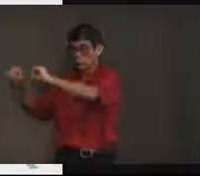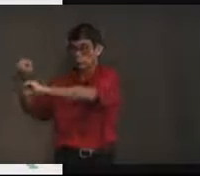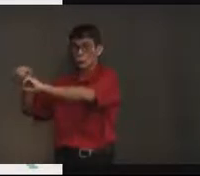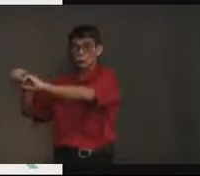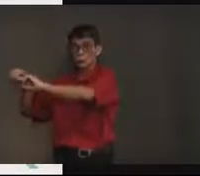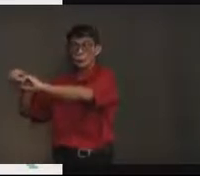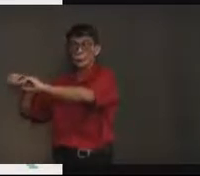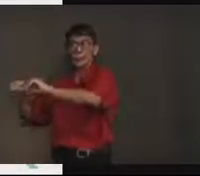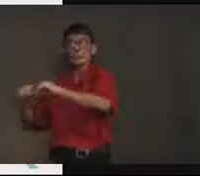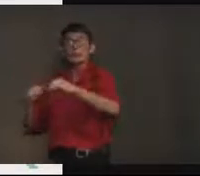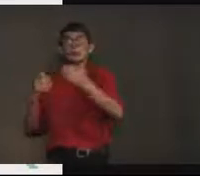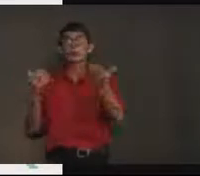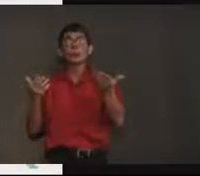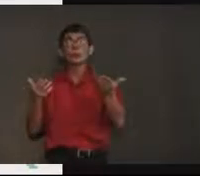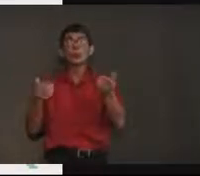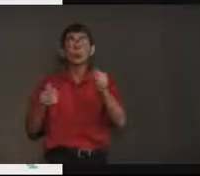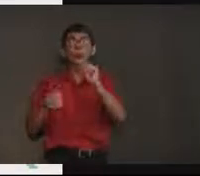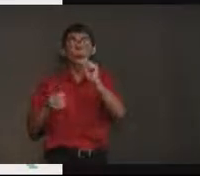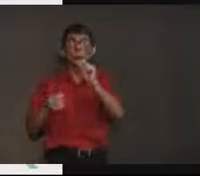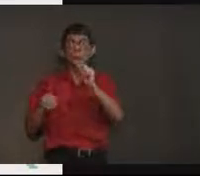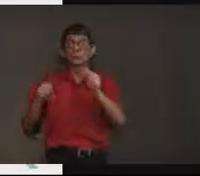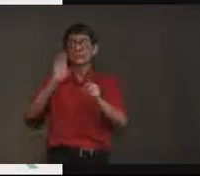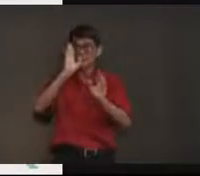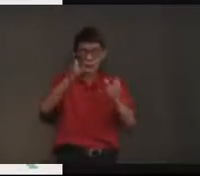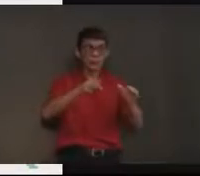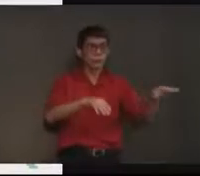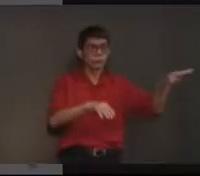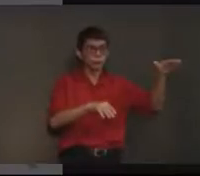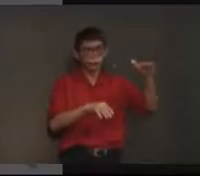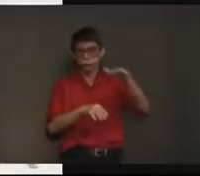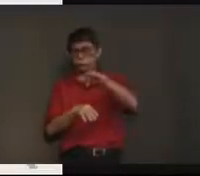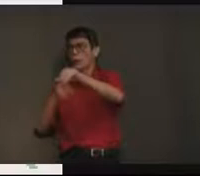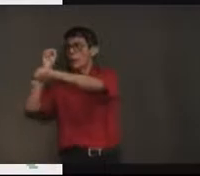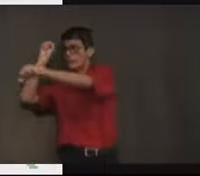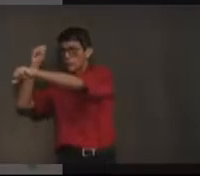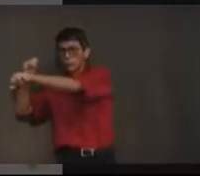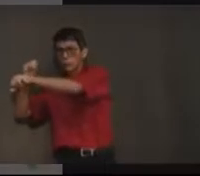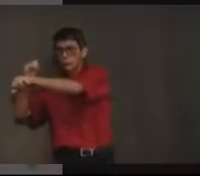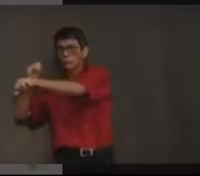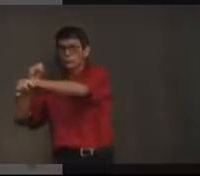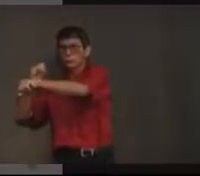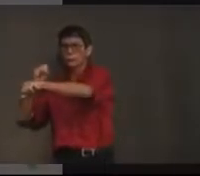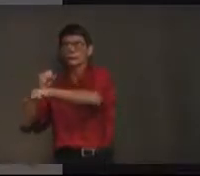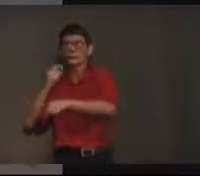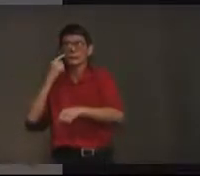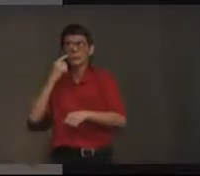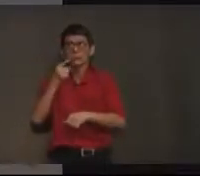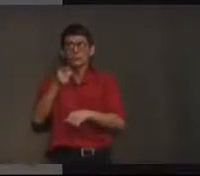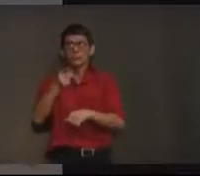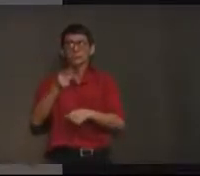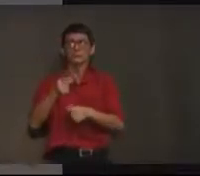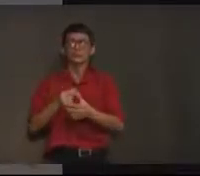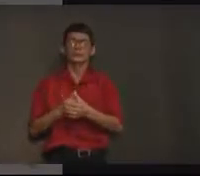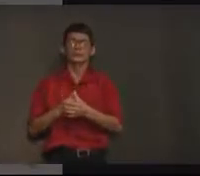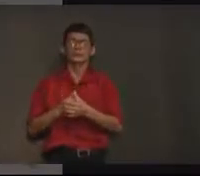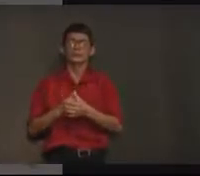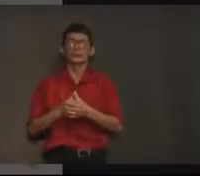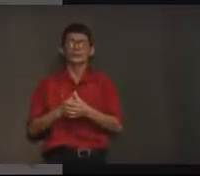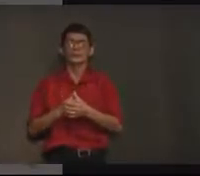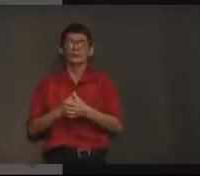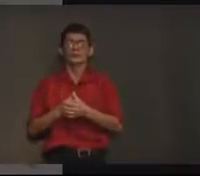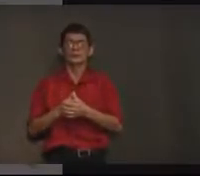matemática e esse formato final ou seja depois que a onda já se estacionou aonde está estacionária e